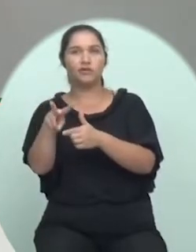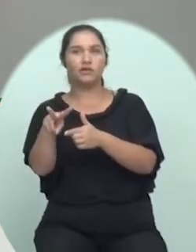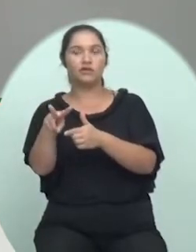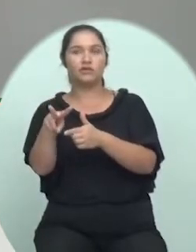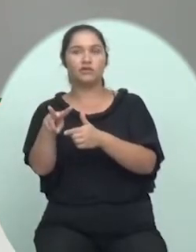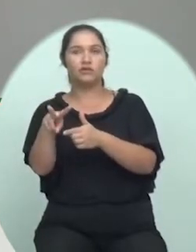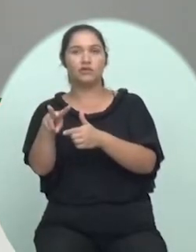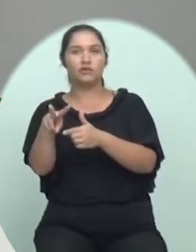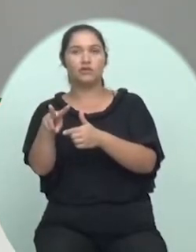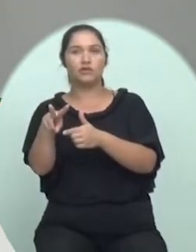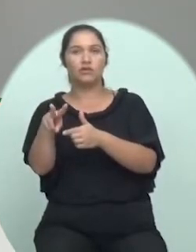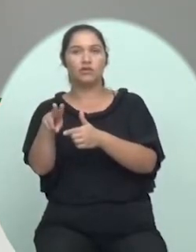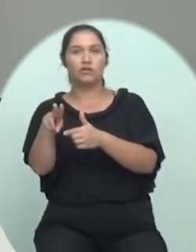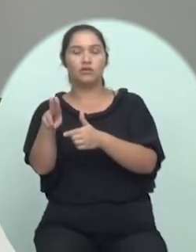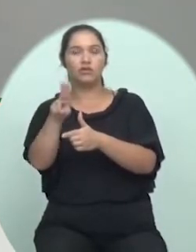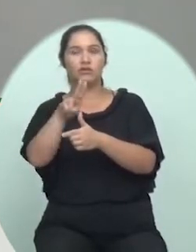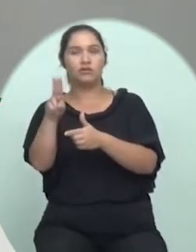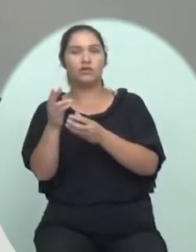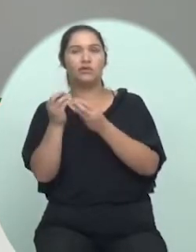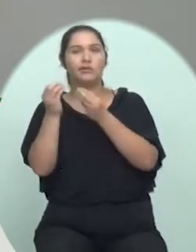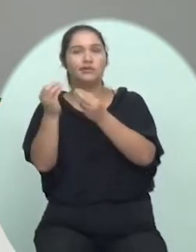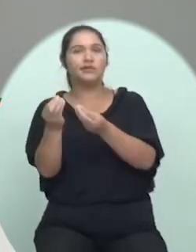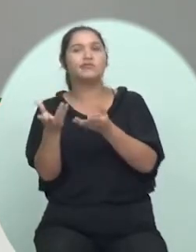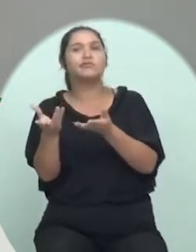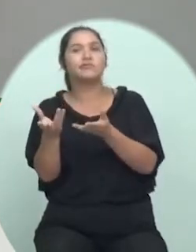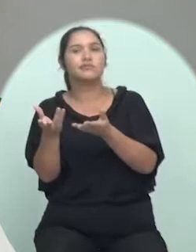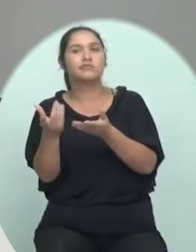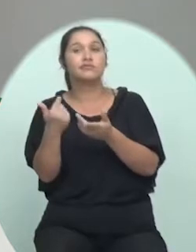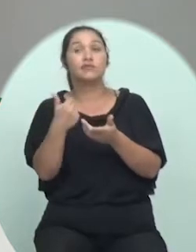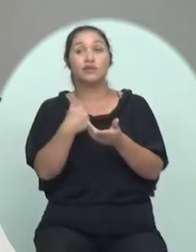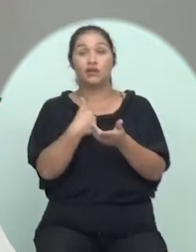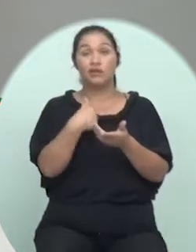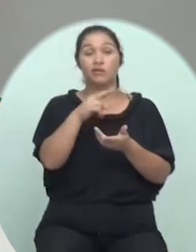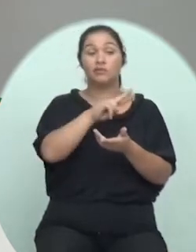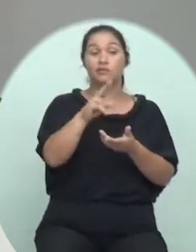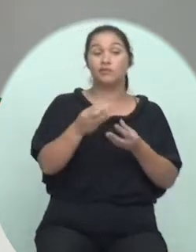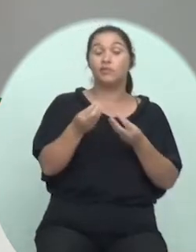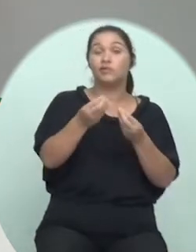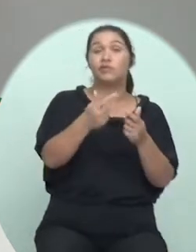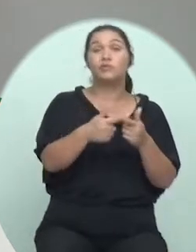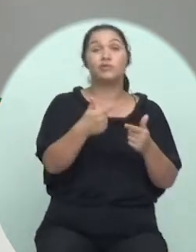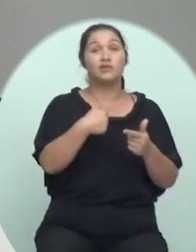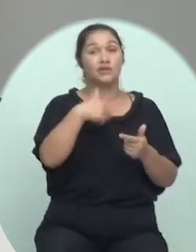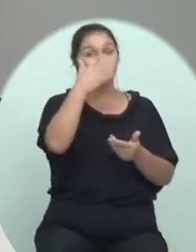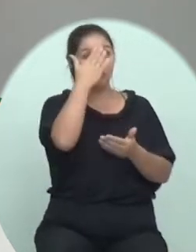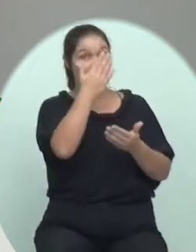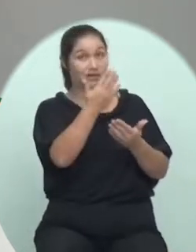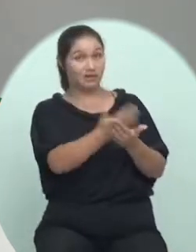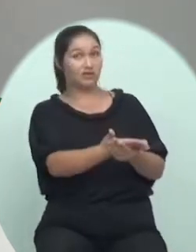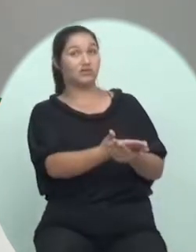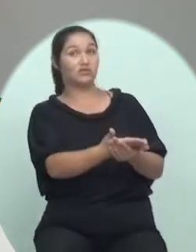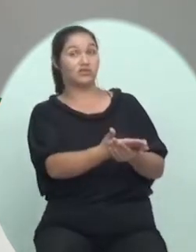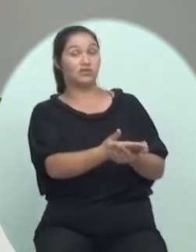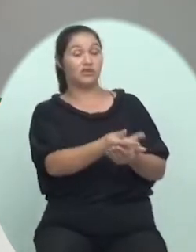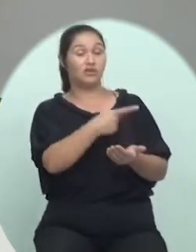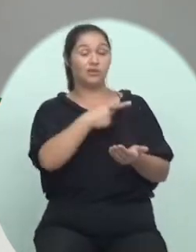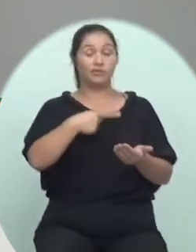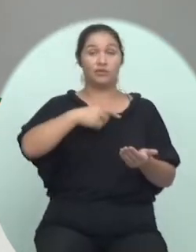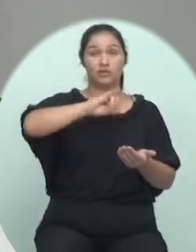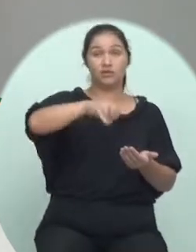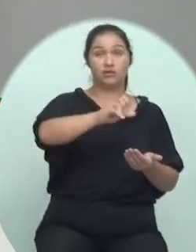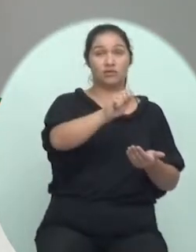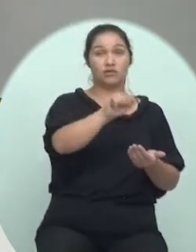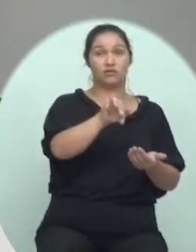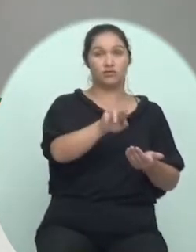eu tinha essa leitura, que pastor Jair poderia ser o nosso 9º voto, porque eles